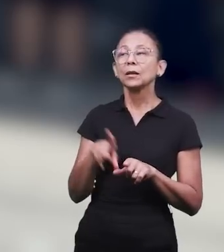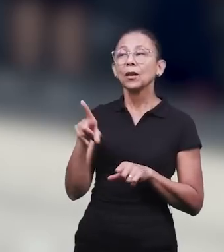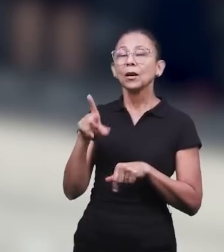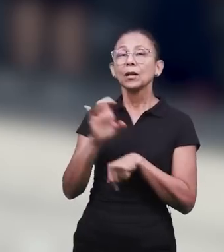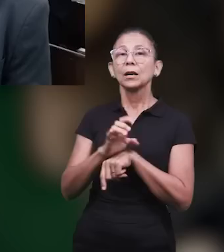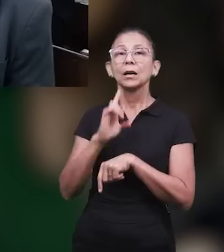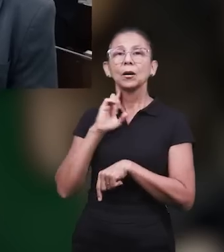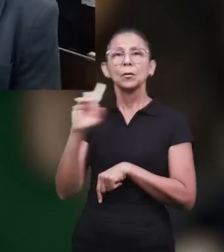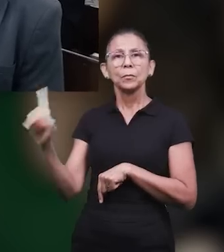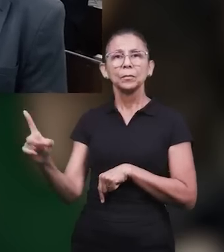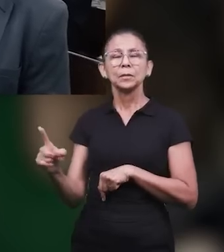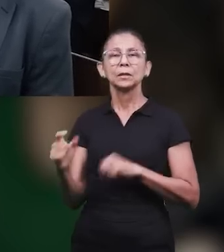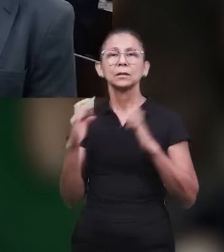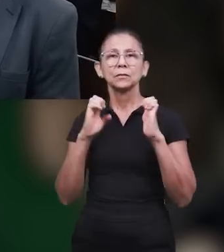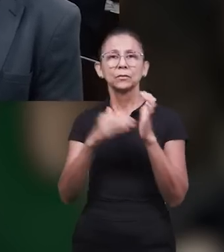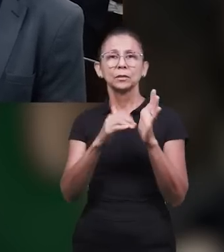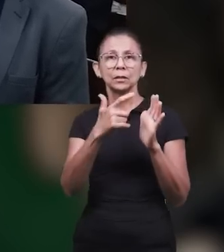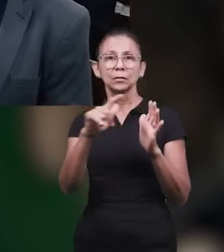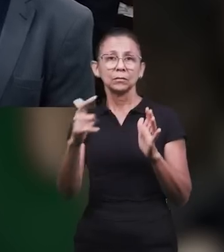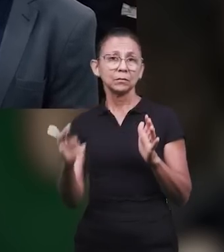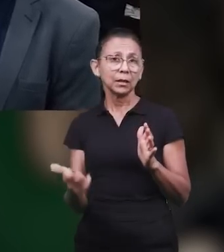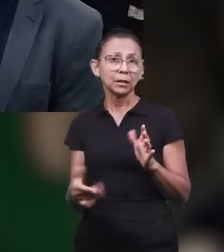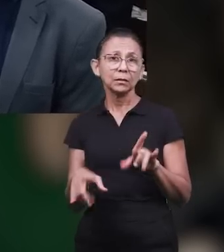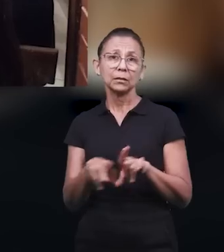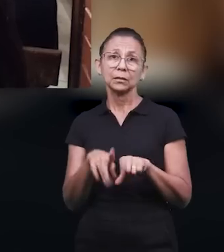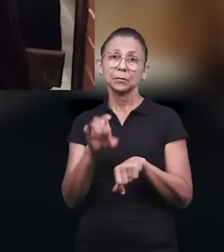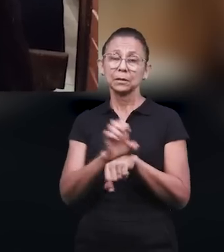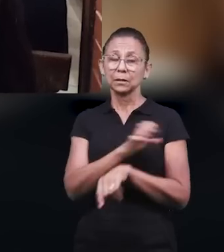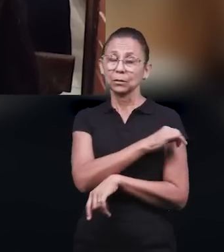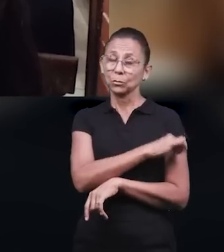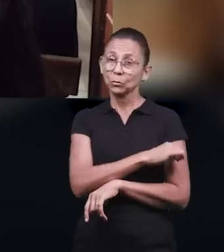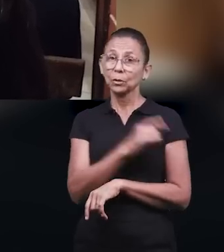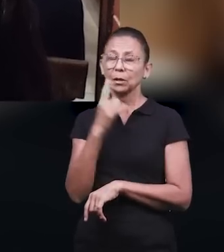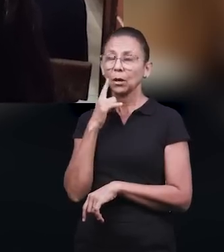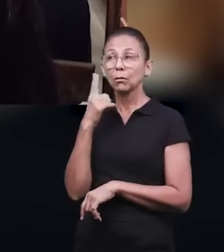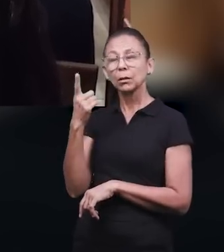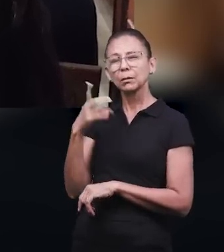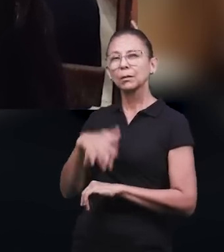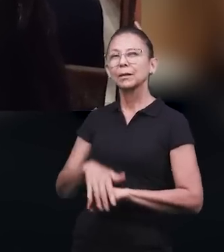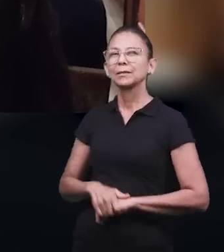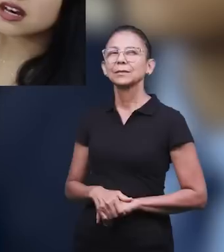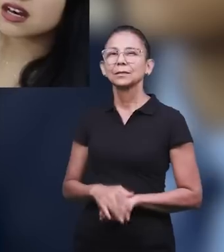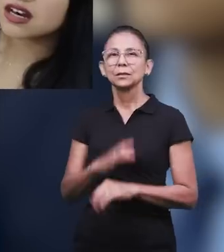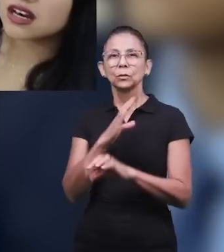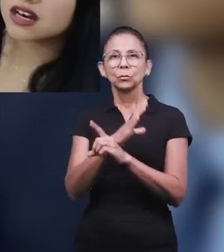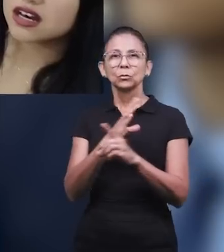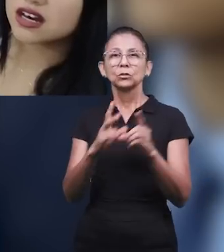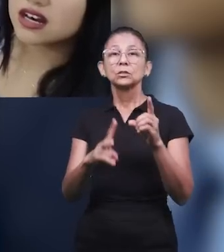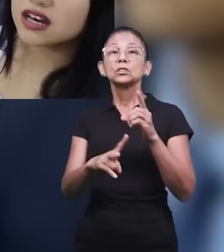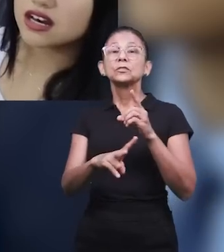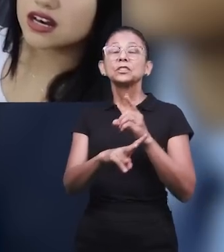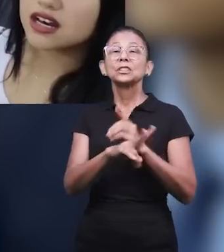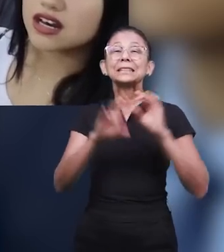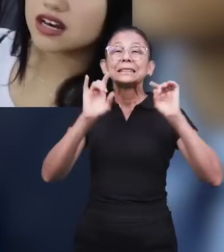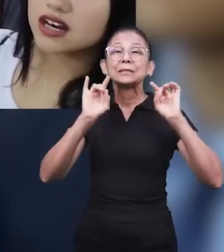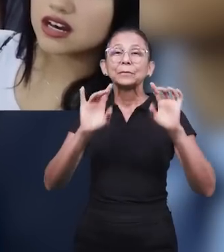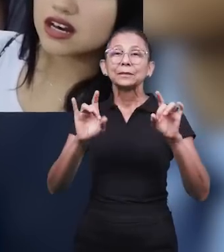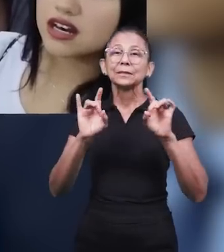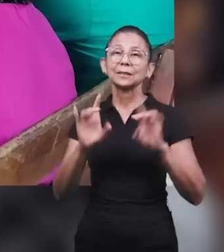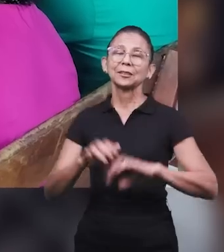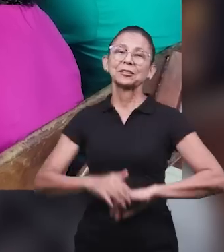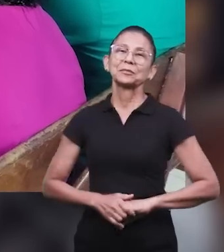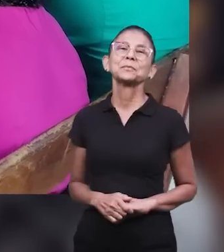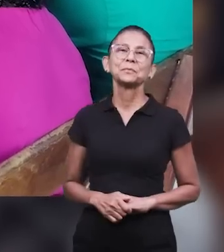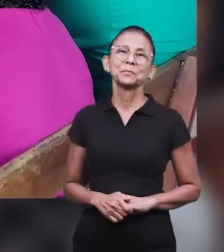Minas Gerais. E em São João do Meriti, no Rio de Janeiro, que foi ali, precedido de uma vigília especial com os